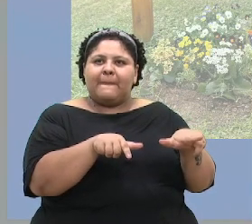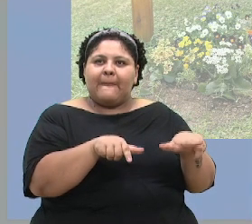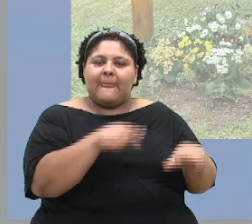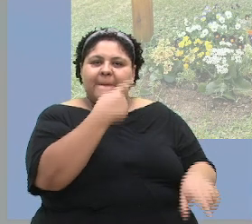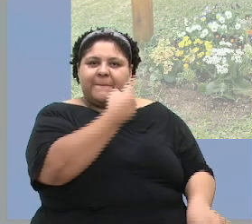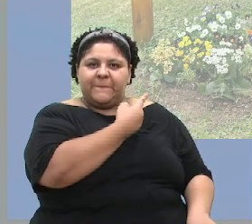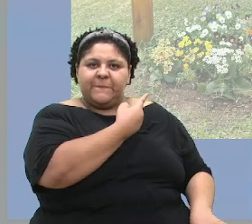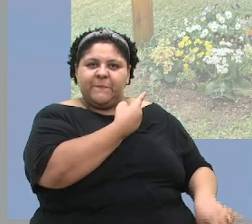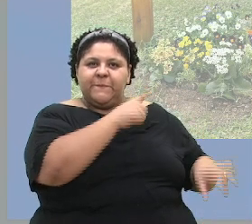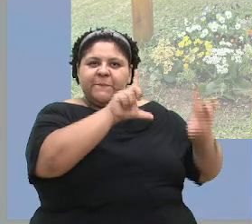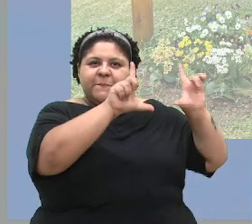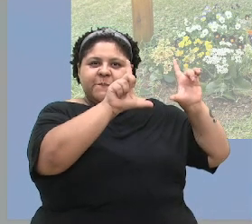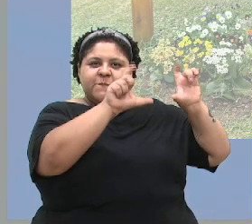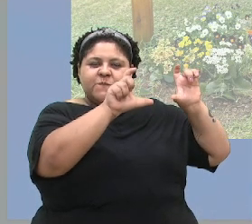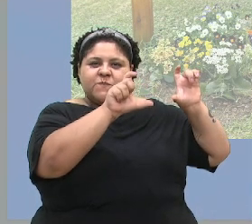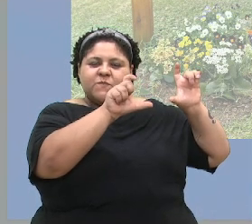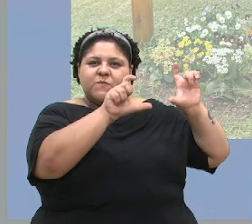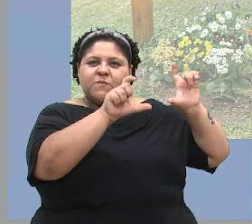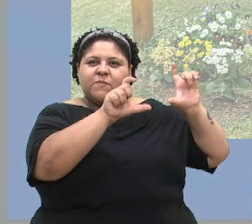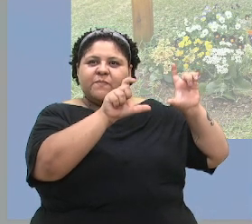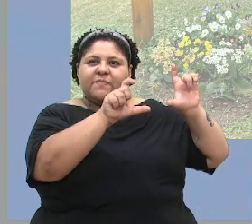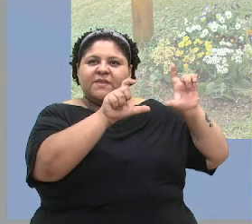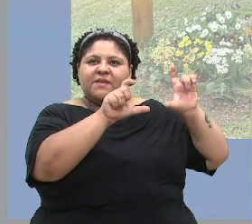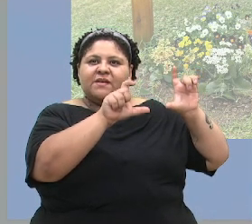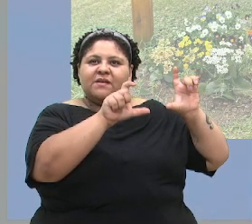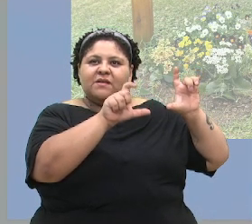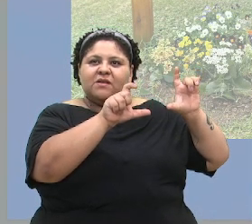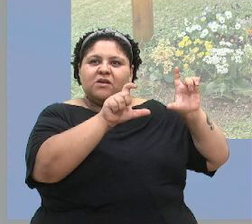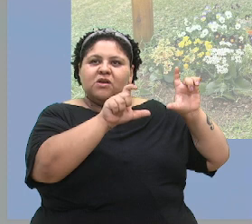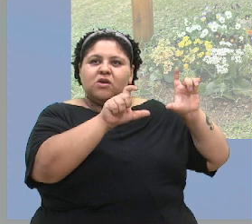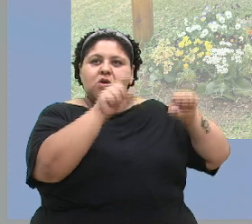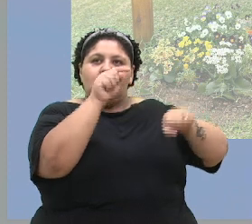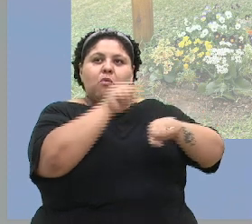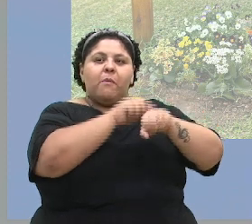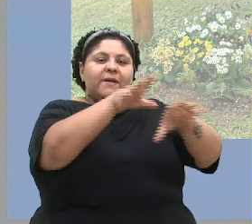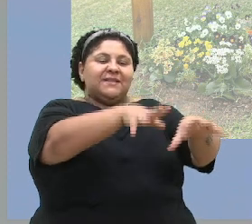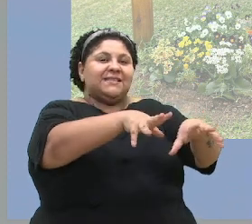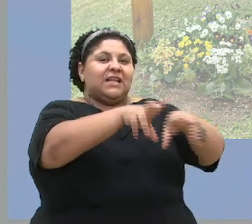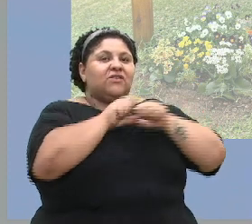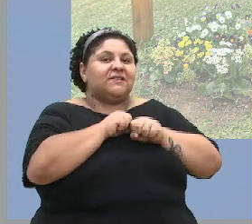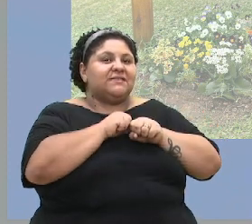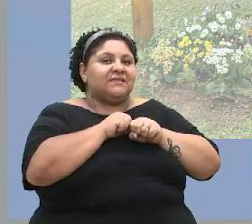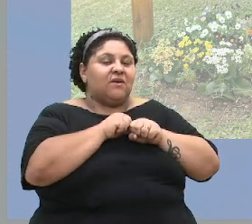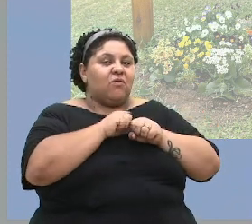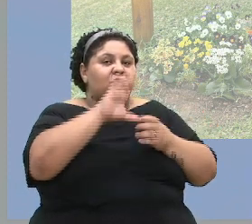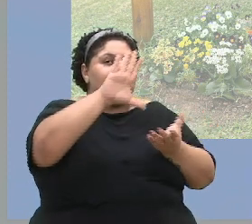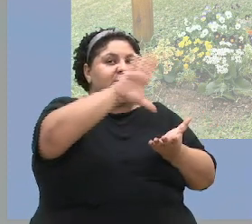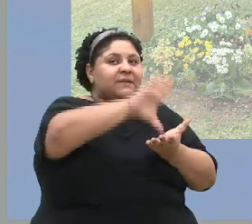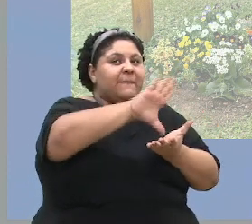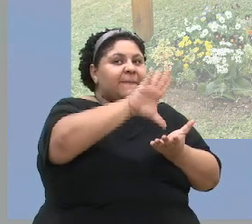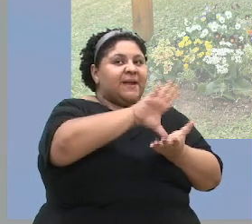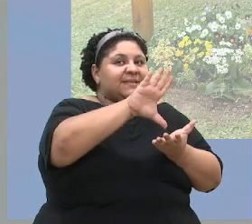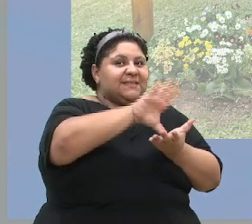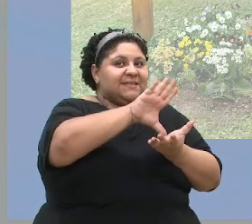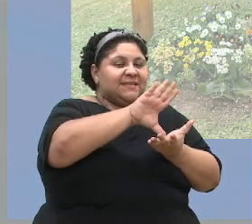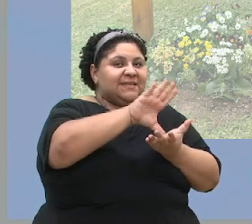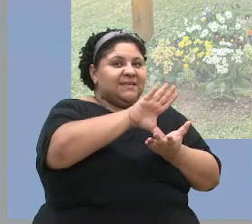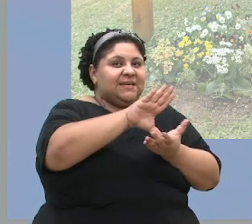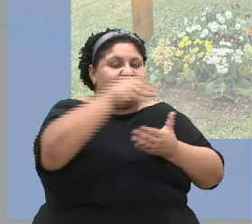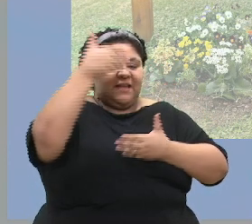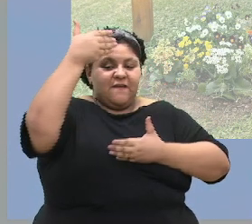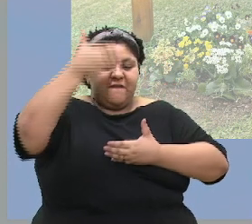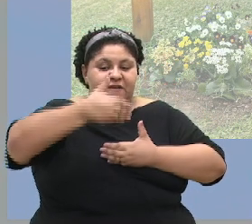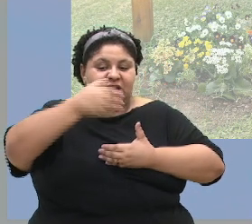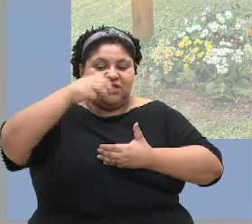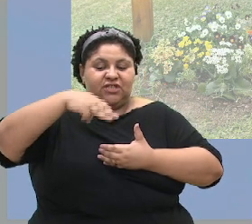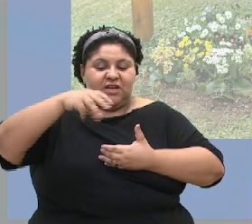foto registra ali o momento da adoção da Praça Monteiro Lobato, que é justamente a praça na frente da